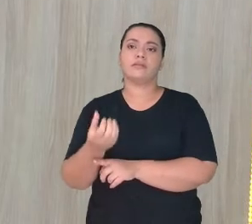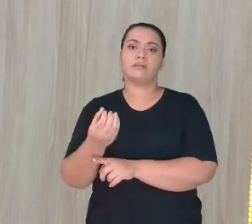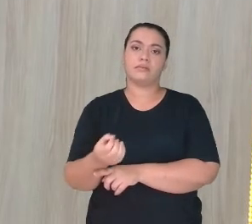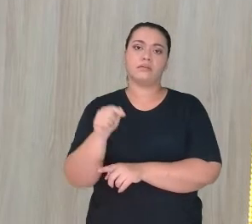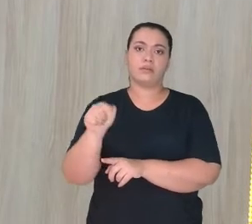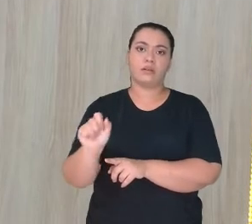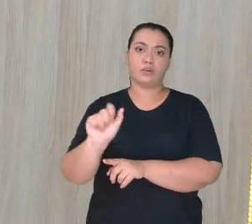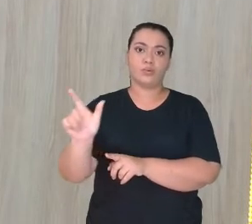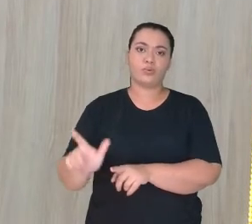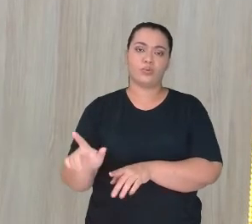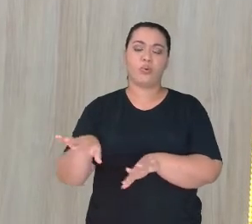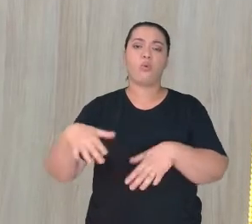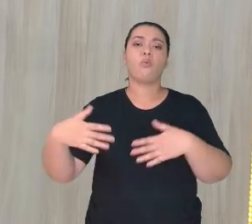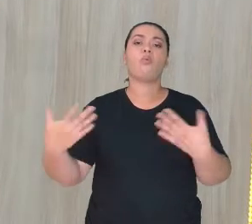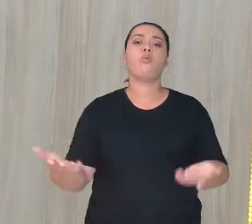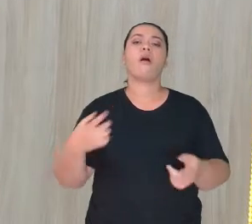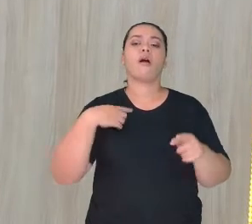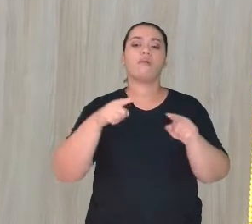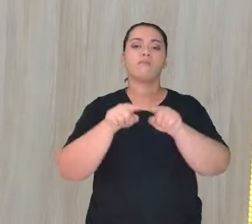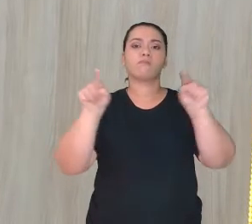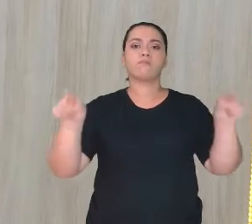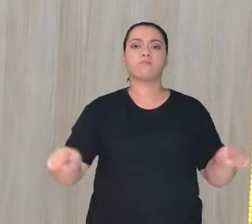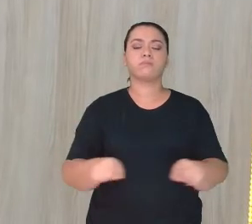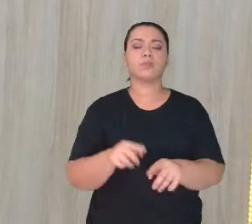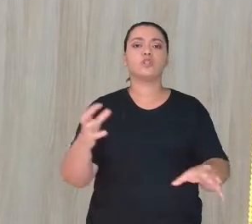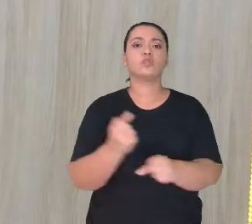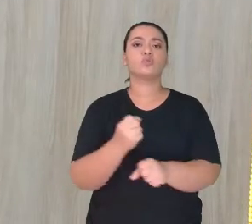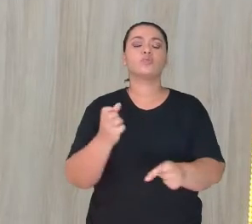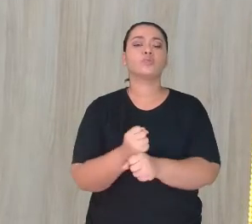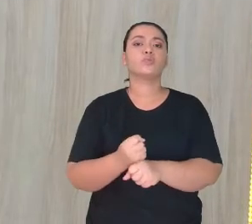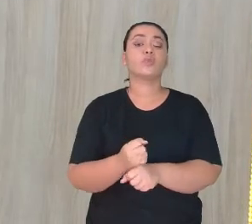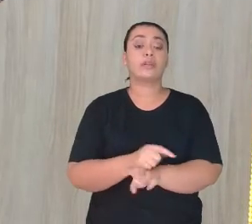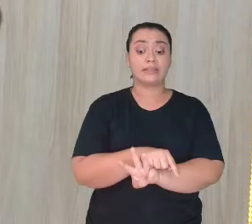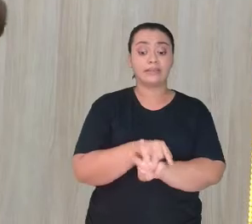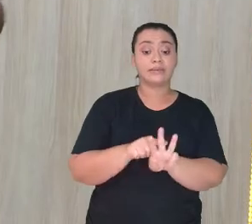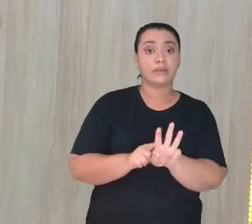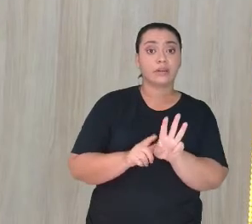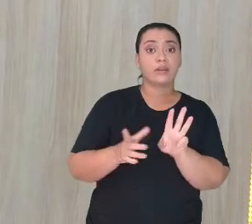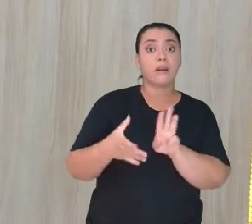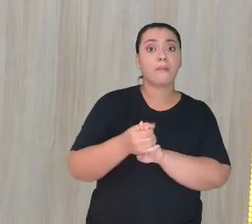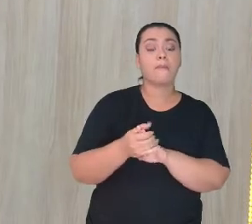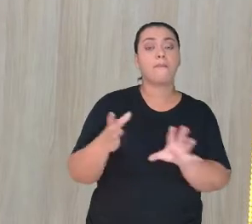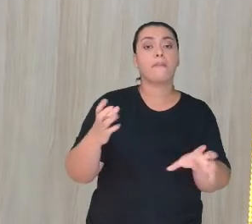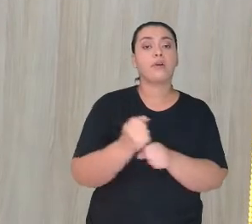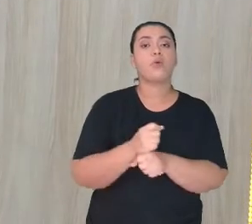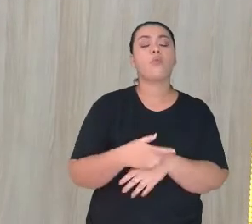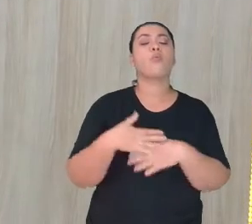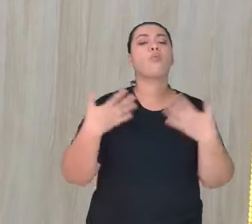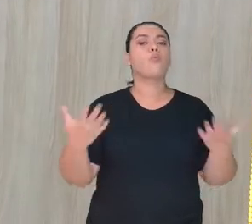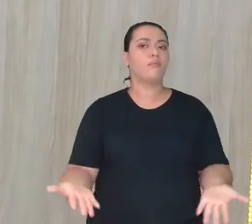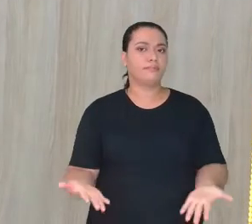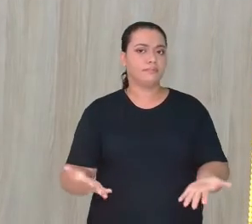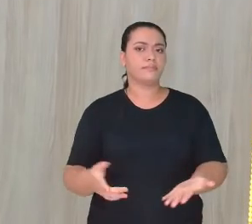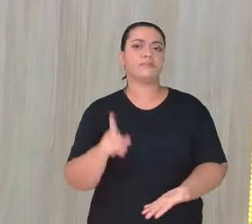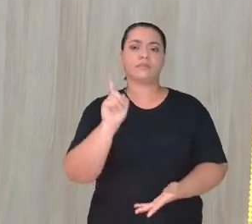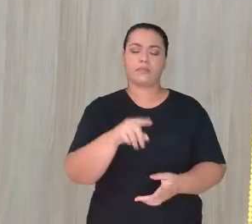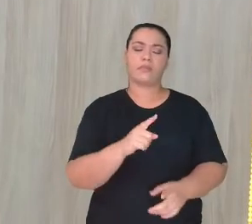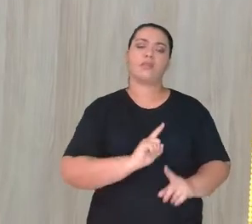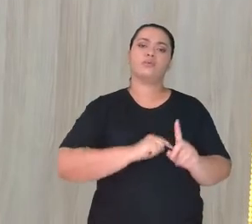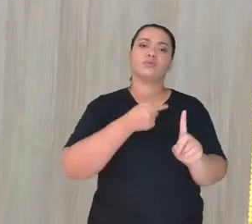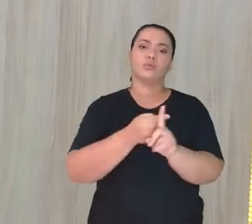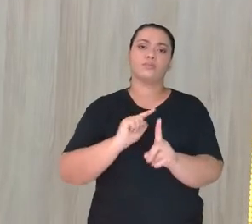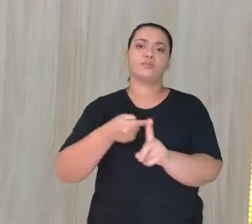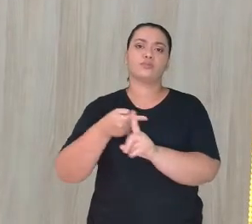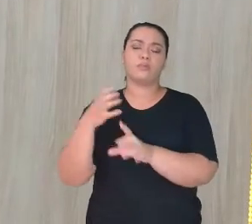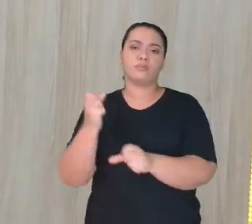no azul, qual é a minha área total? Eu juntando tudo vai dar igual a quanto? Aí eu vou dar o somatório